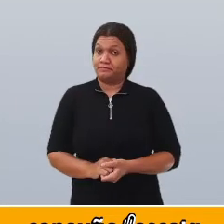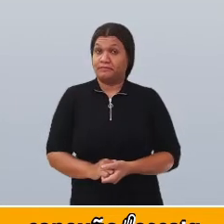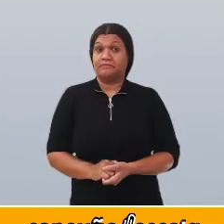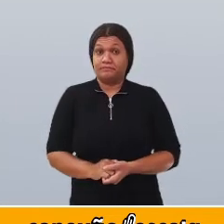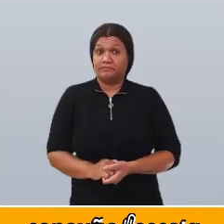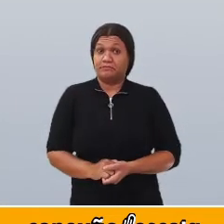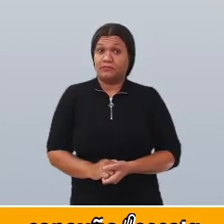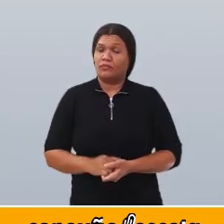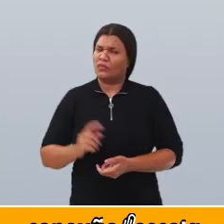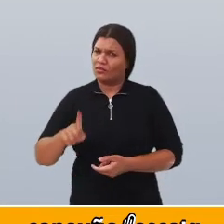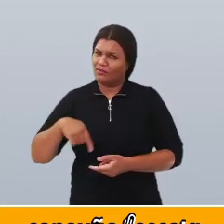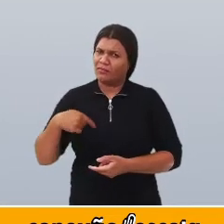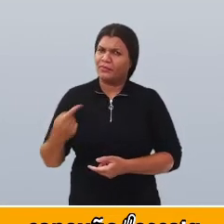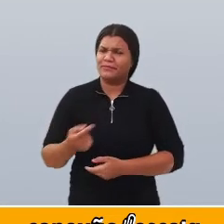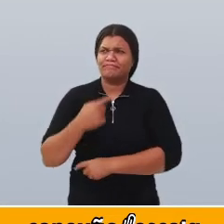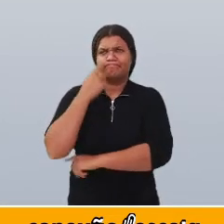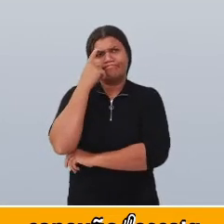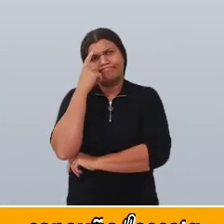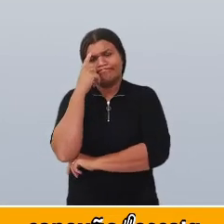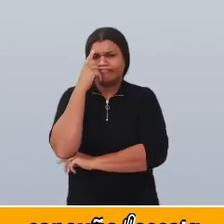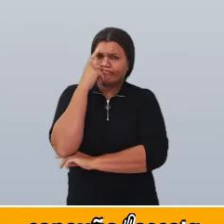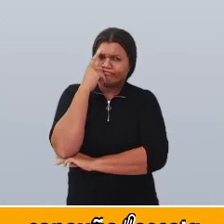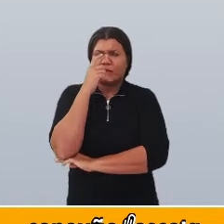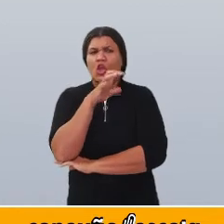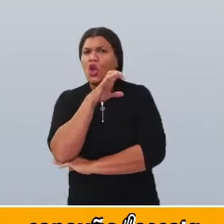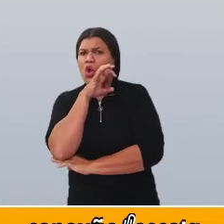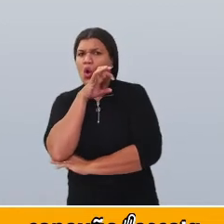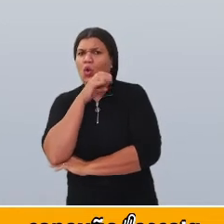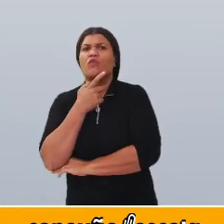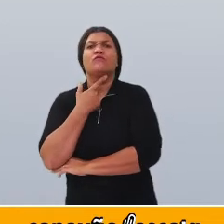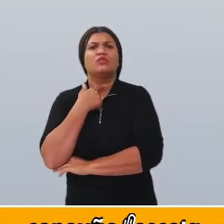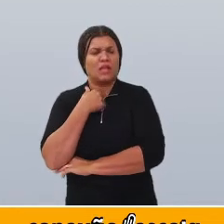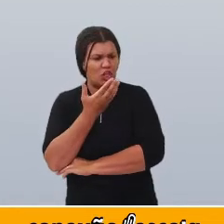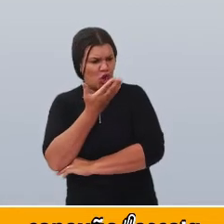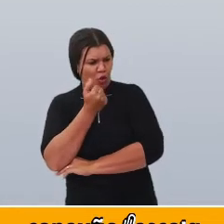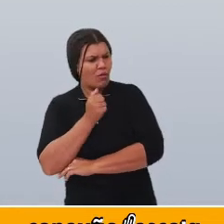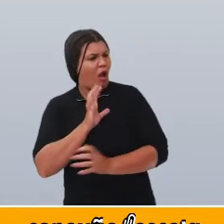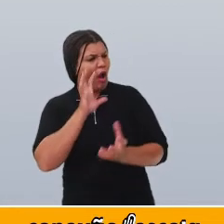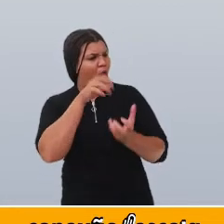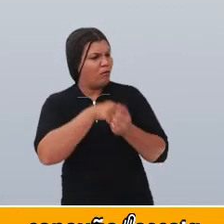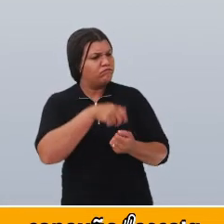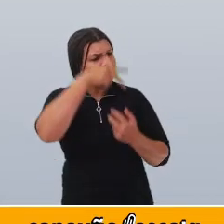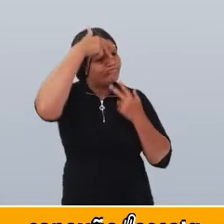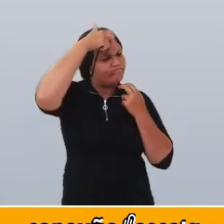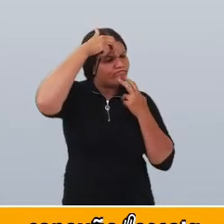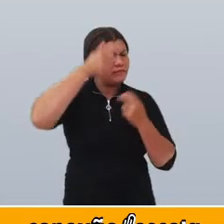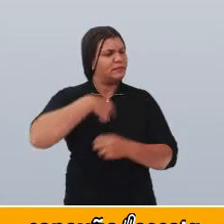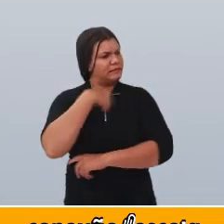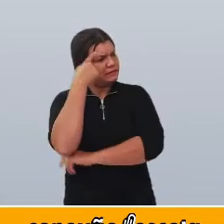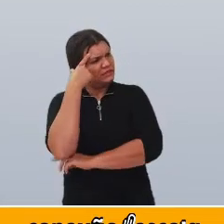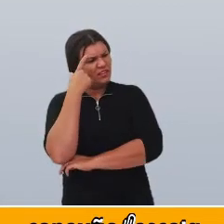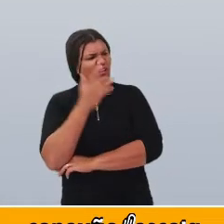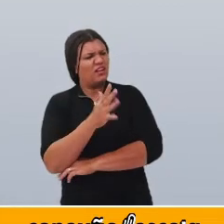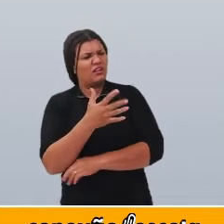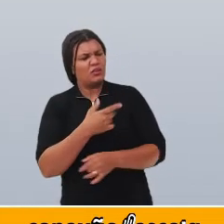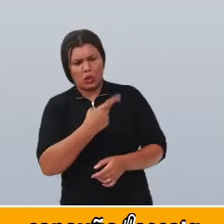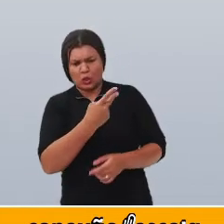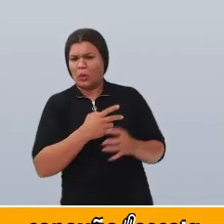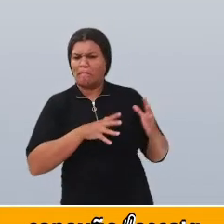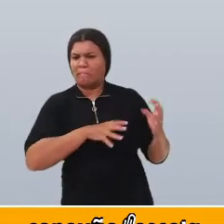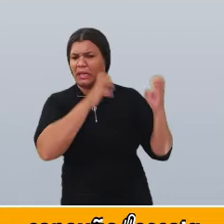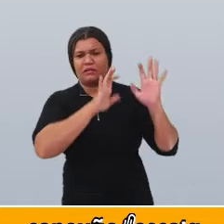Depois de alguma questão, a onça, que estava com vontade de comer o bode, disse: Mas não haja briga, amigo